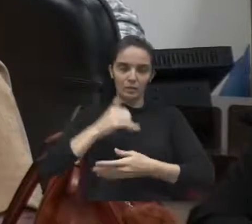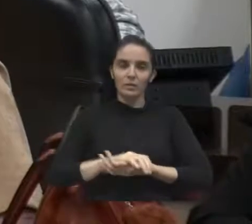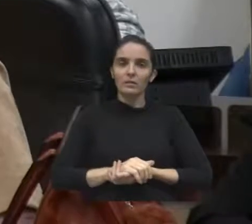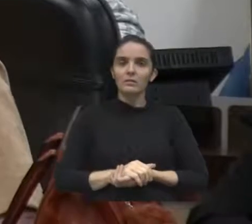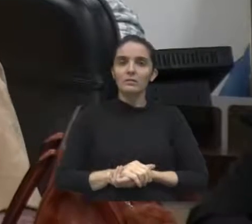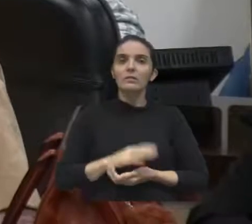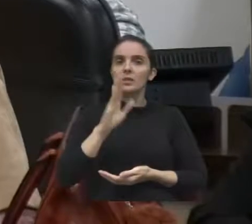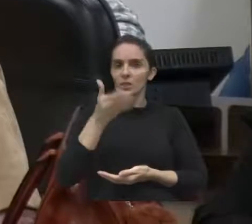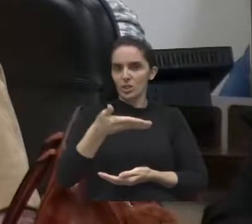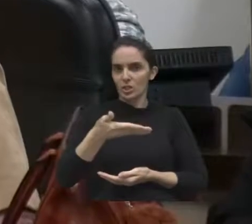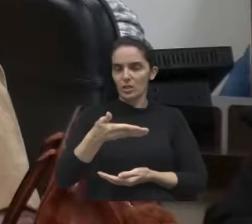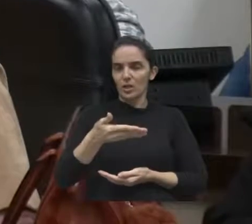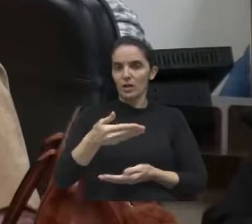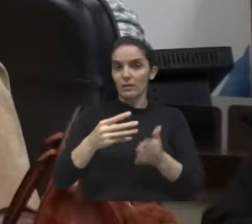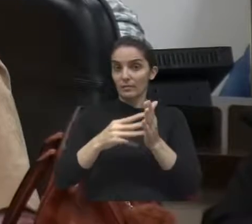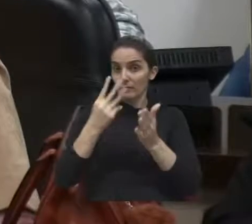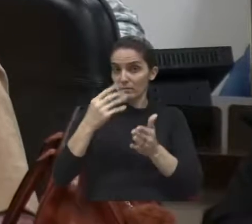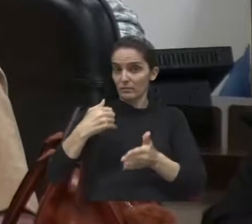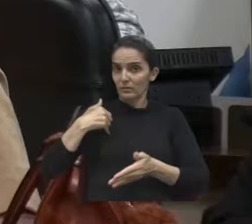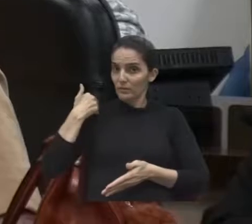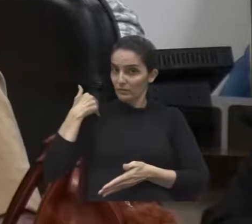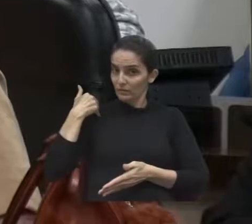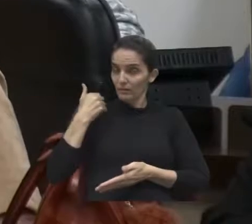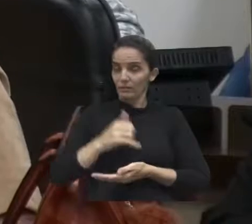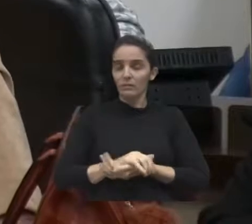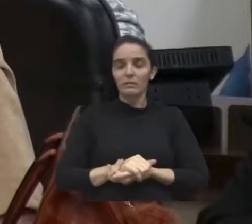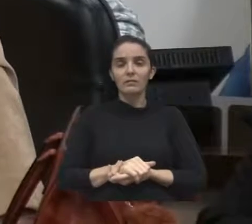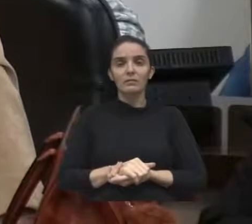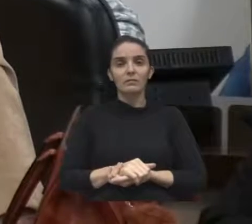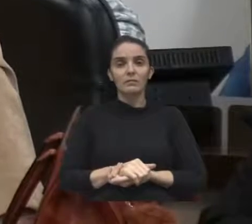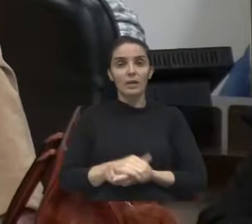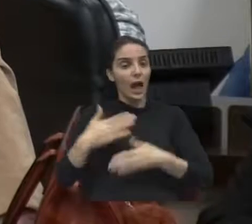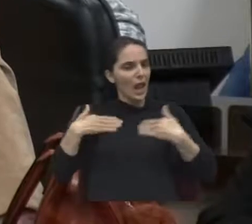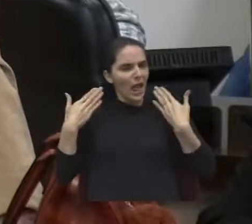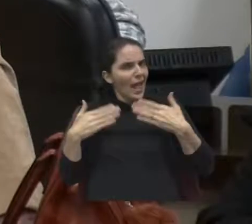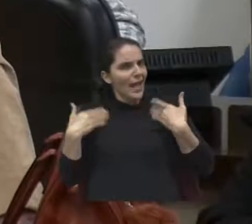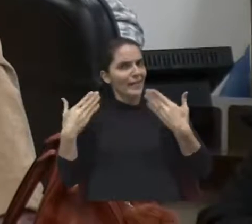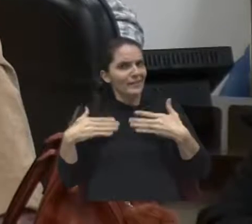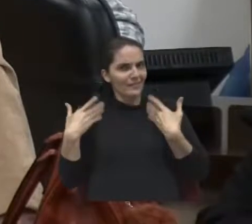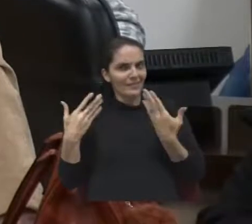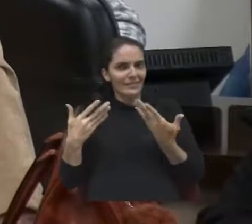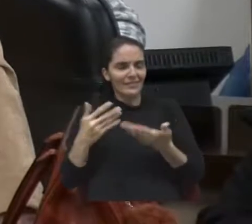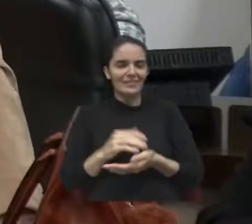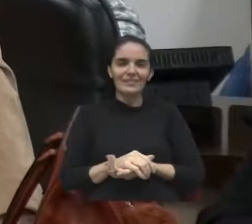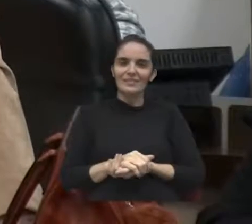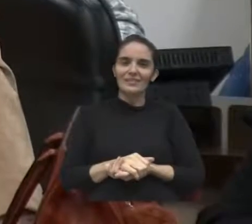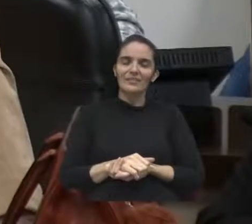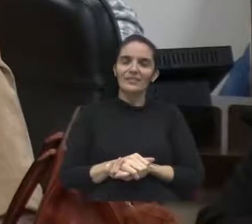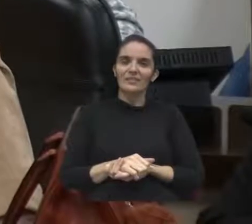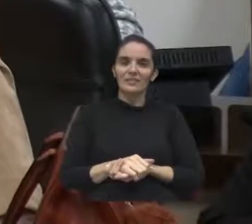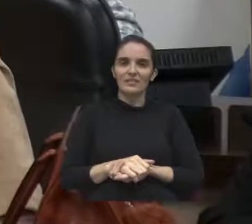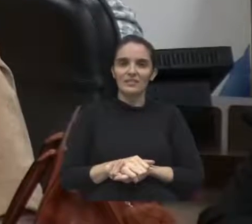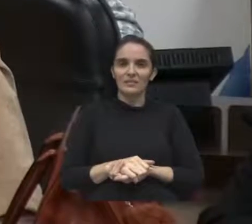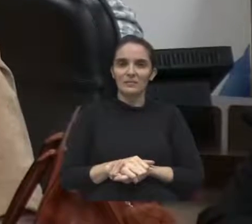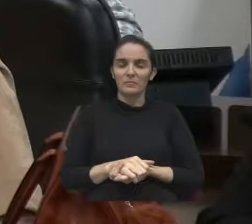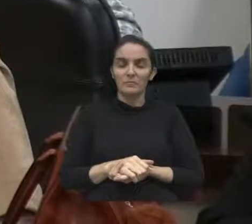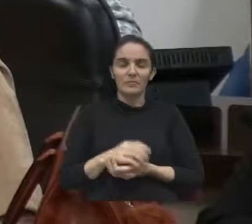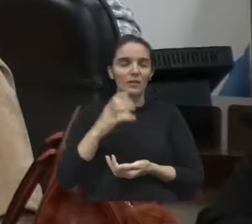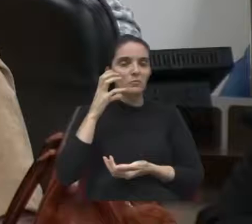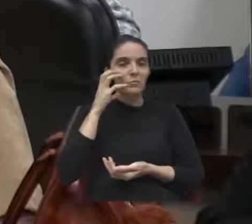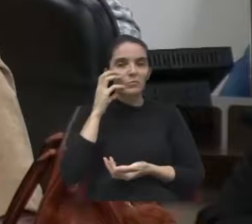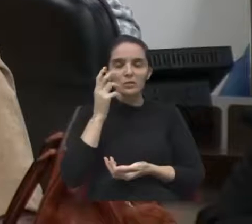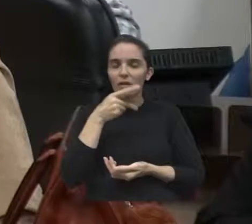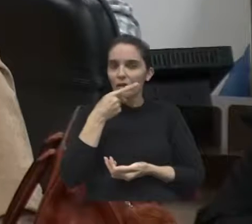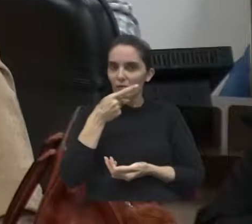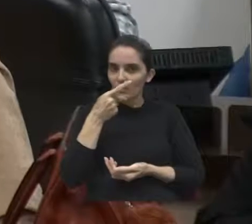terceira idade, doutora Mayra, com muita alegria, e o doutor colocou aqui que 70